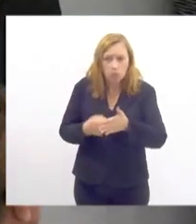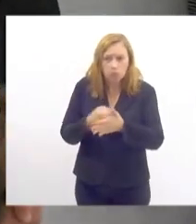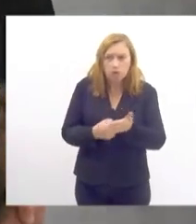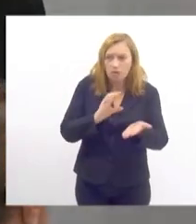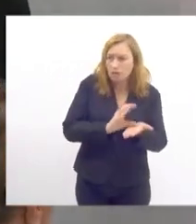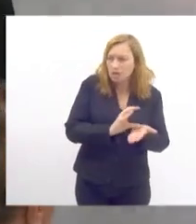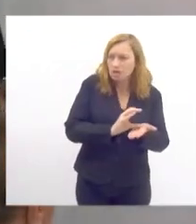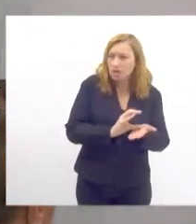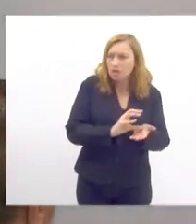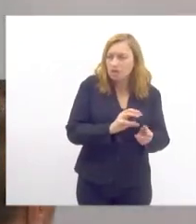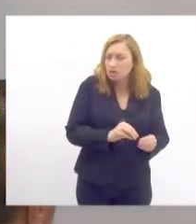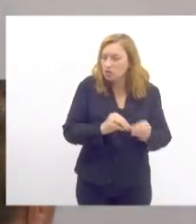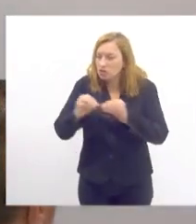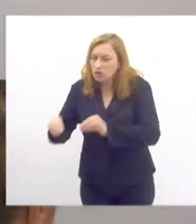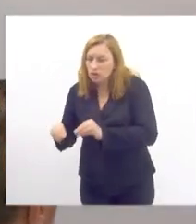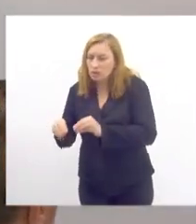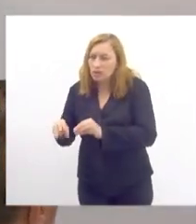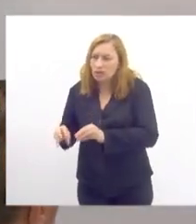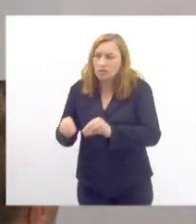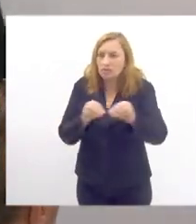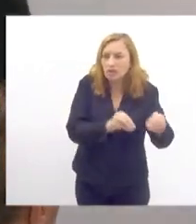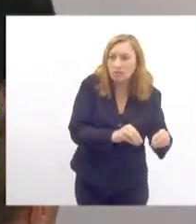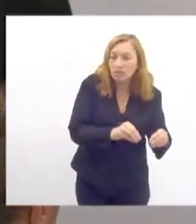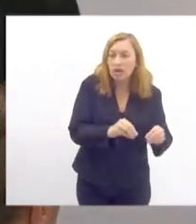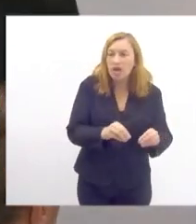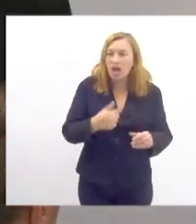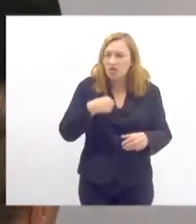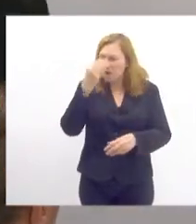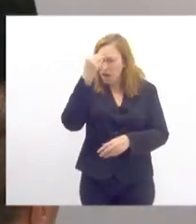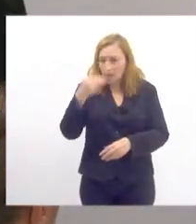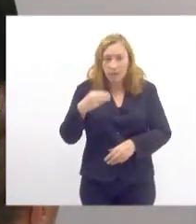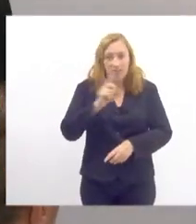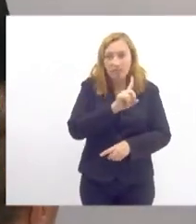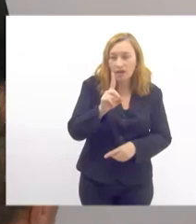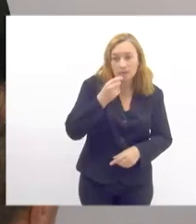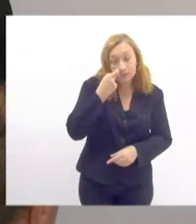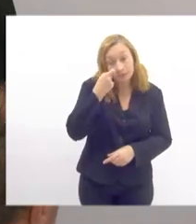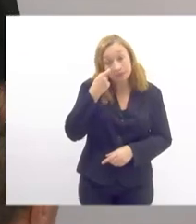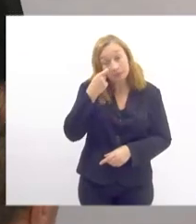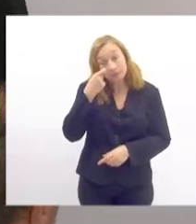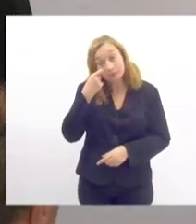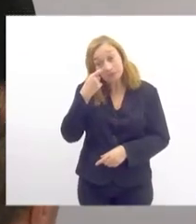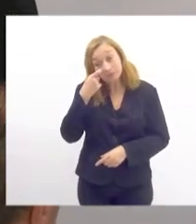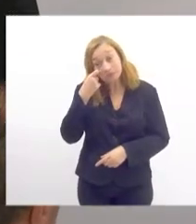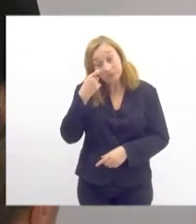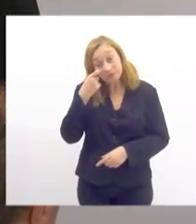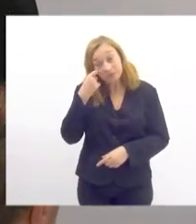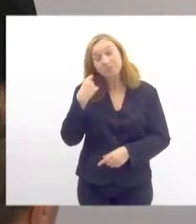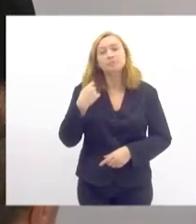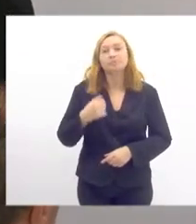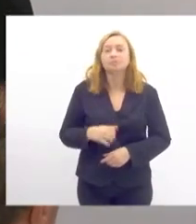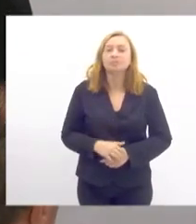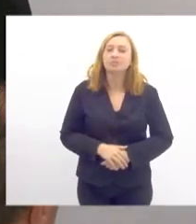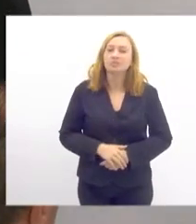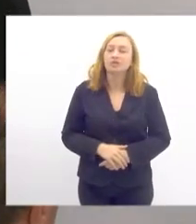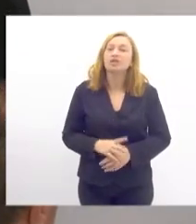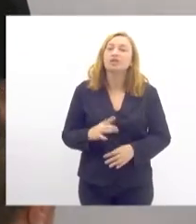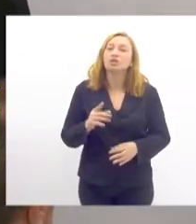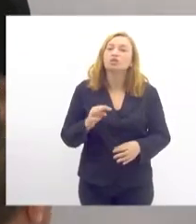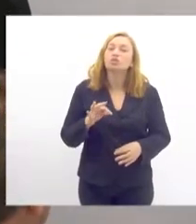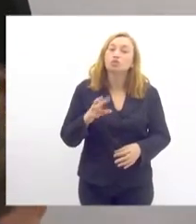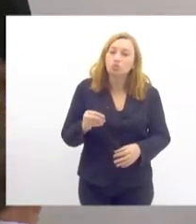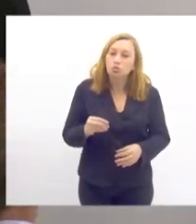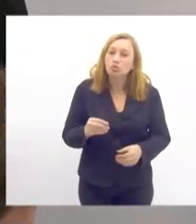de órgão, briguei muito, mas não me arrependo em nada. Fui transferido, fui colocado em disponibilidade, faria tudo